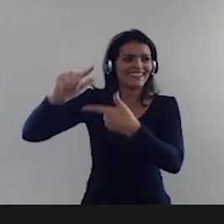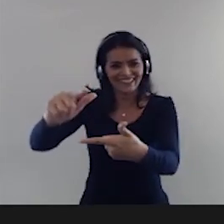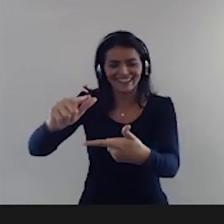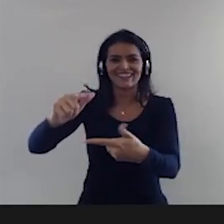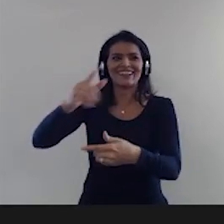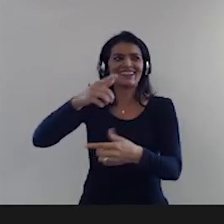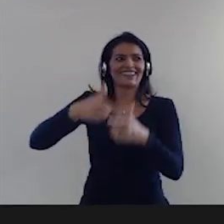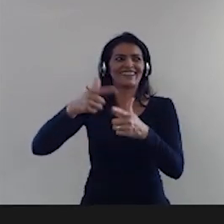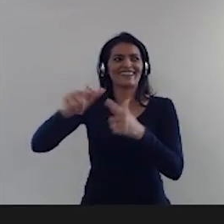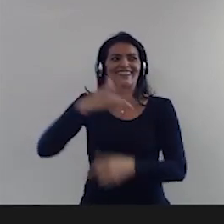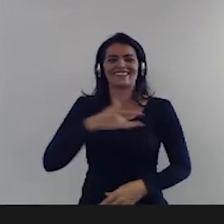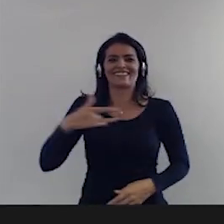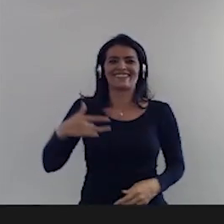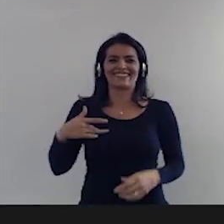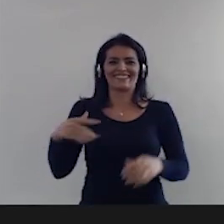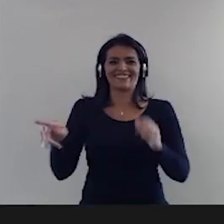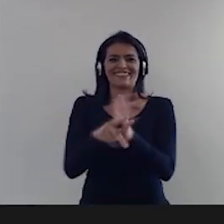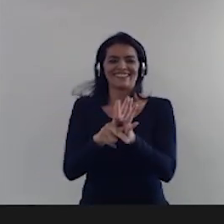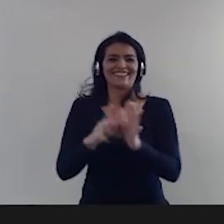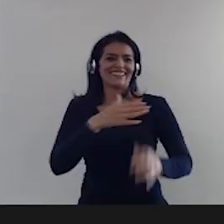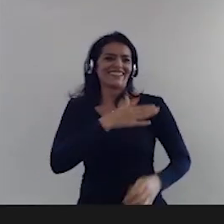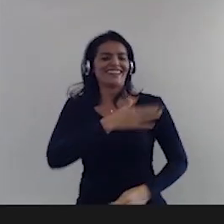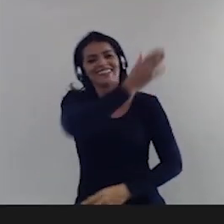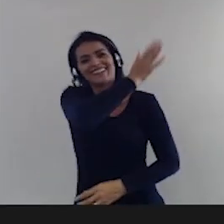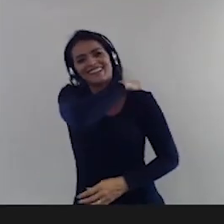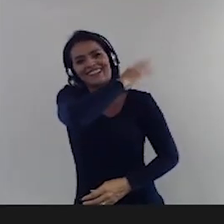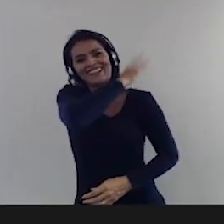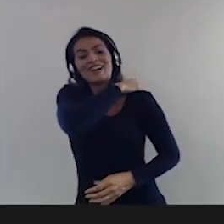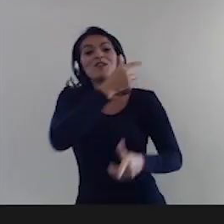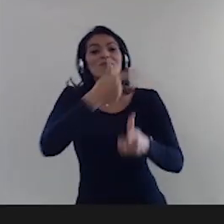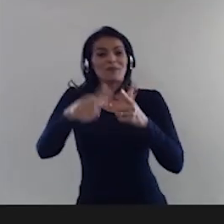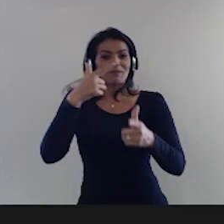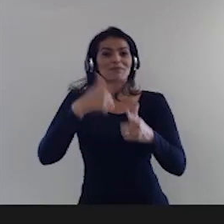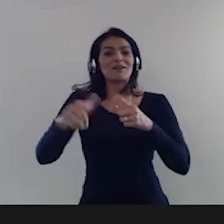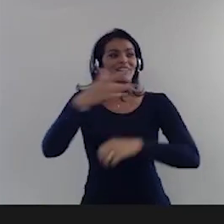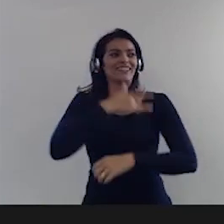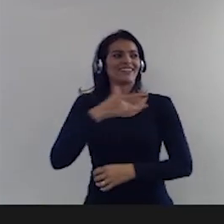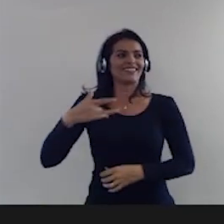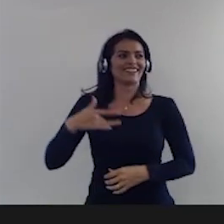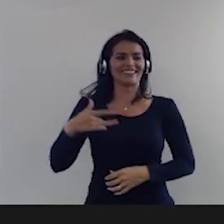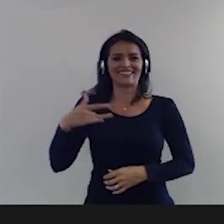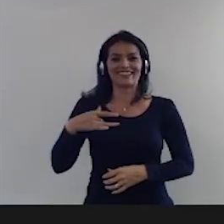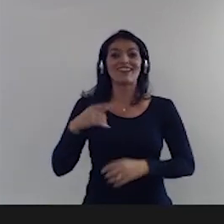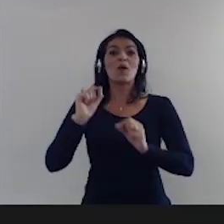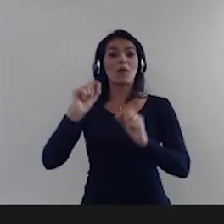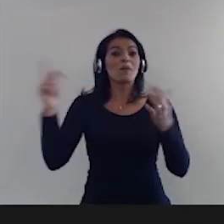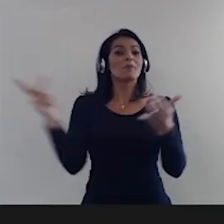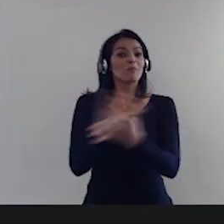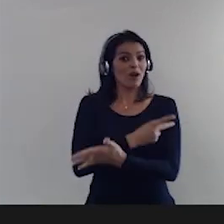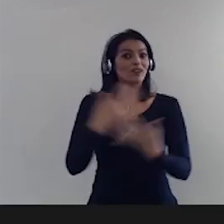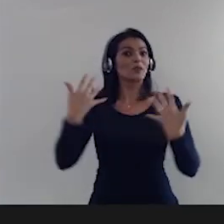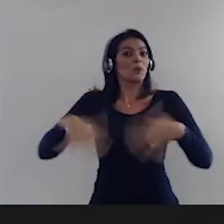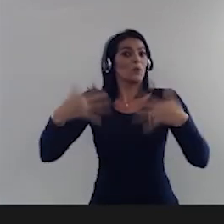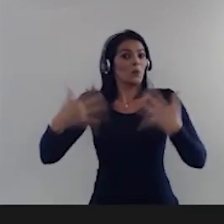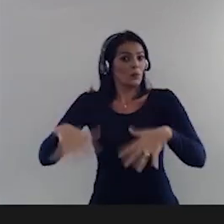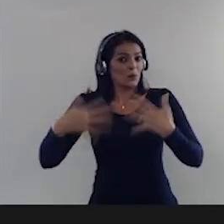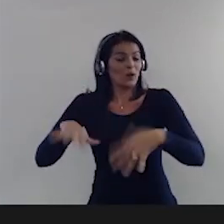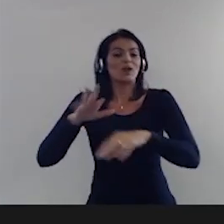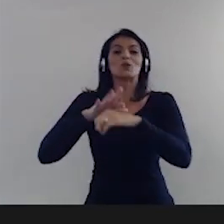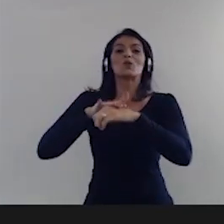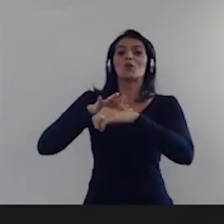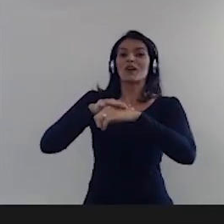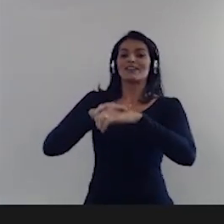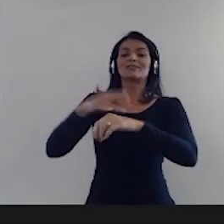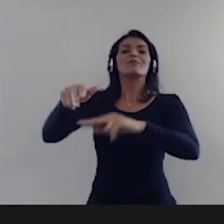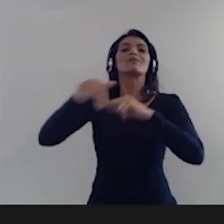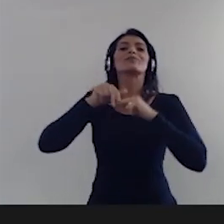voltada à questão dos pulmões, que os torna bastante suscetíveis a esse momento de pandemia. Também a